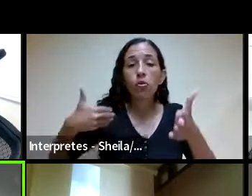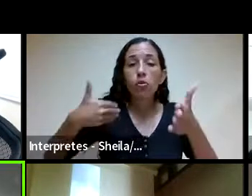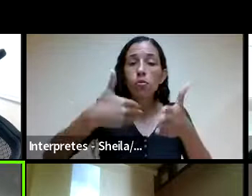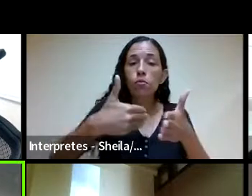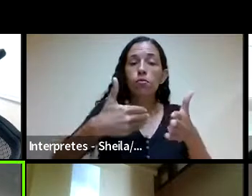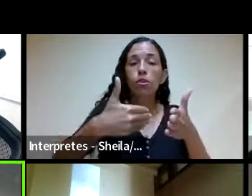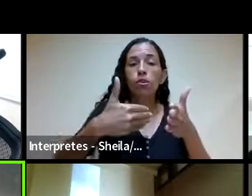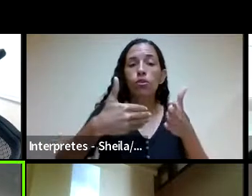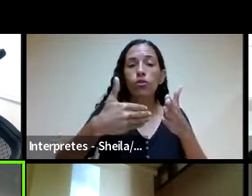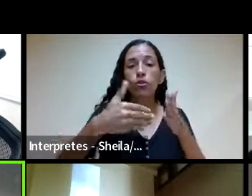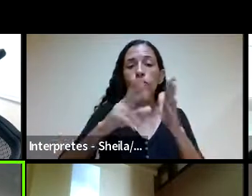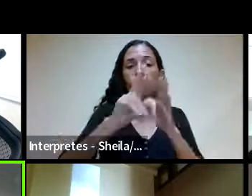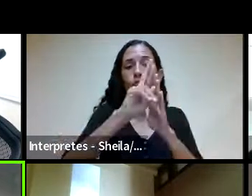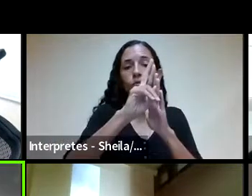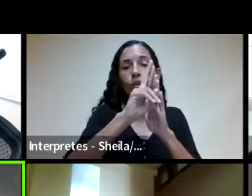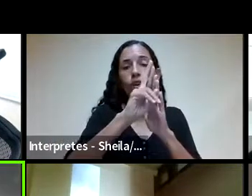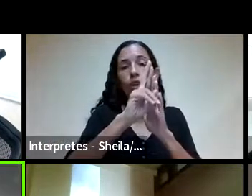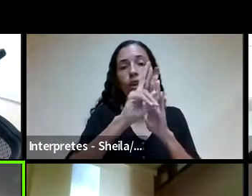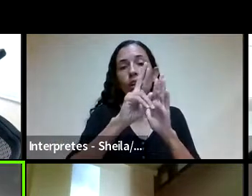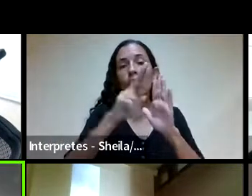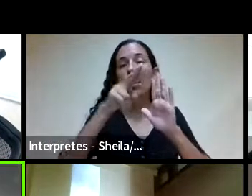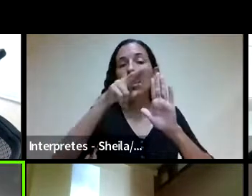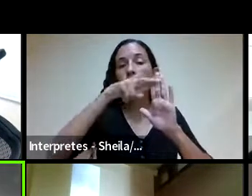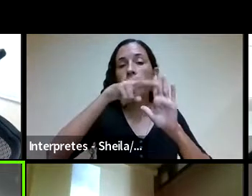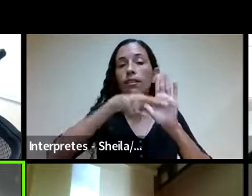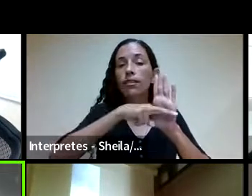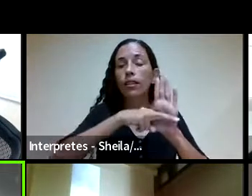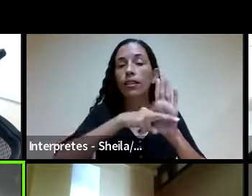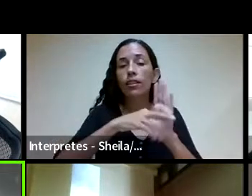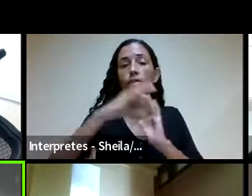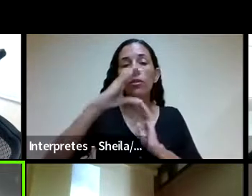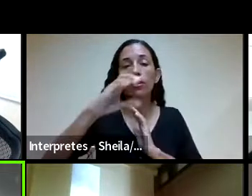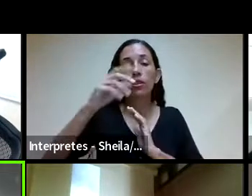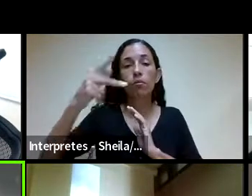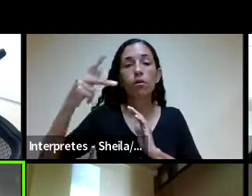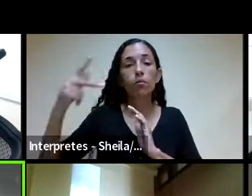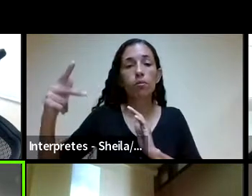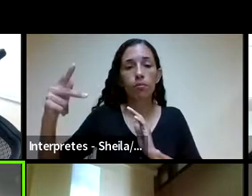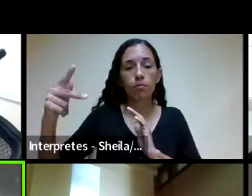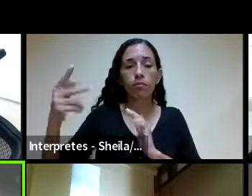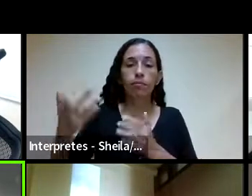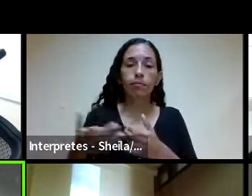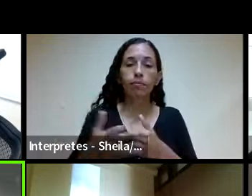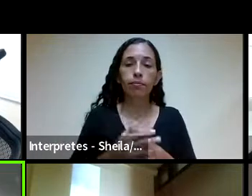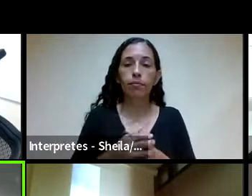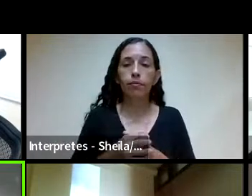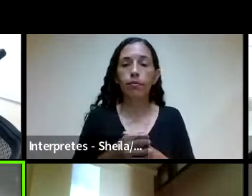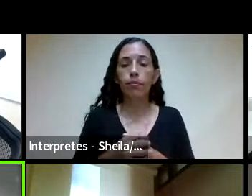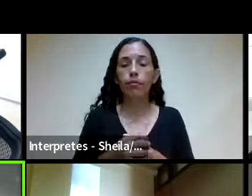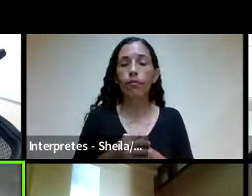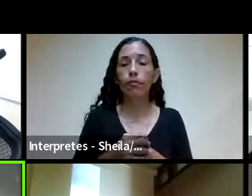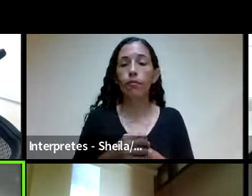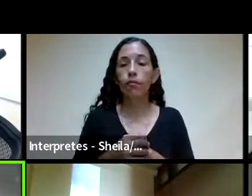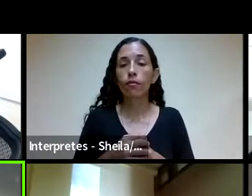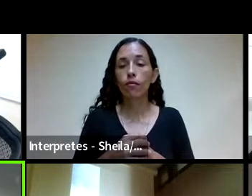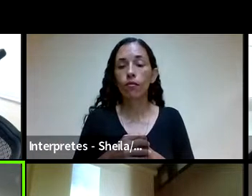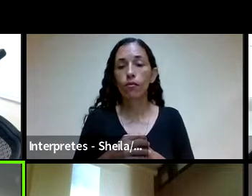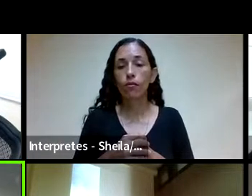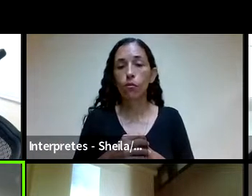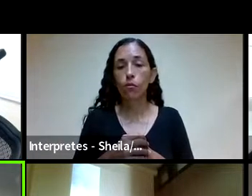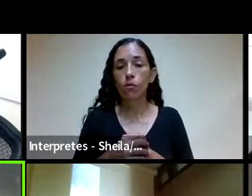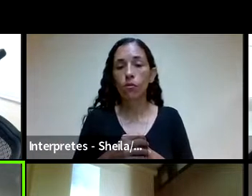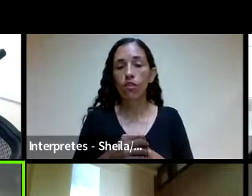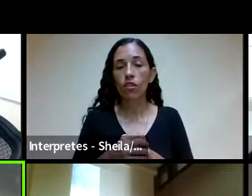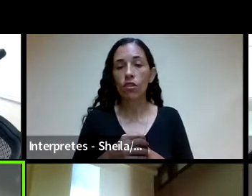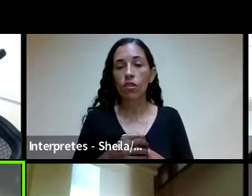Razão pela qual, buscando essa adequação e que é algo que está em construção,